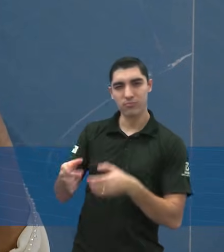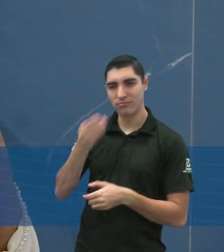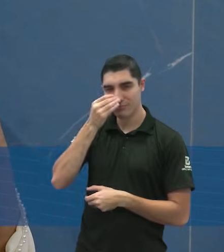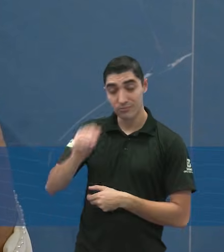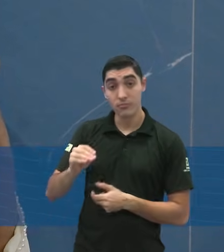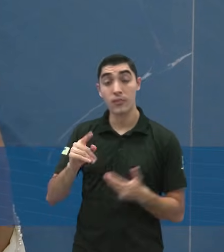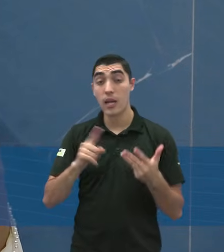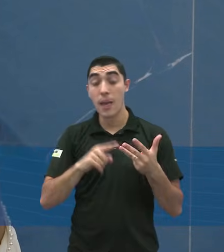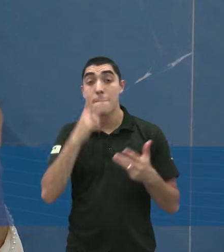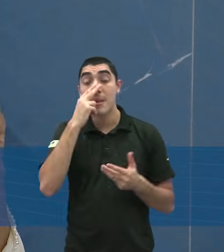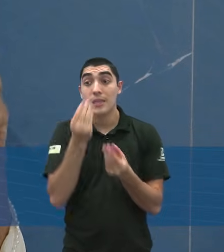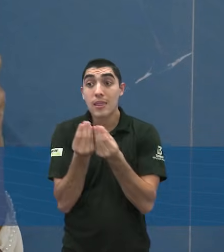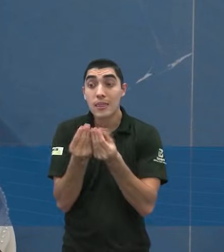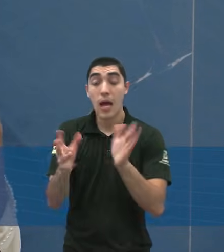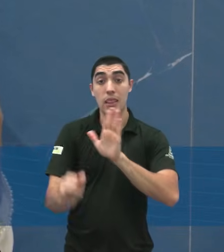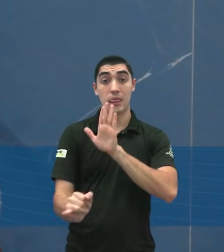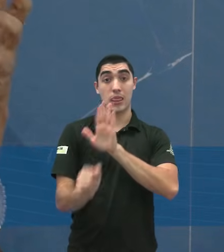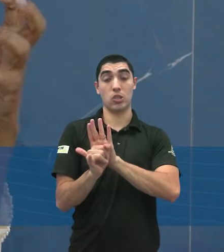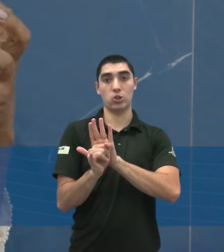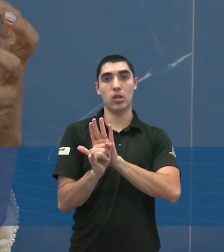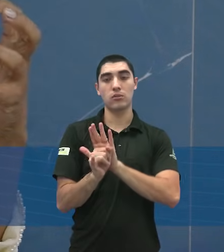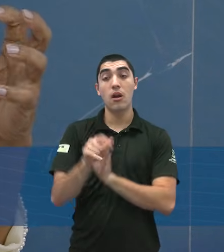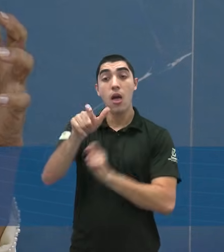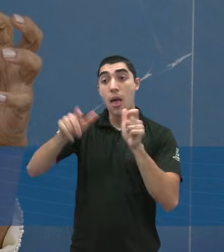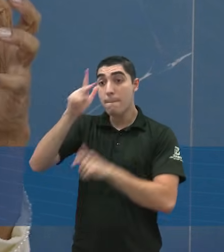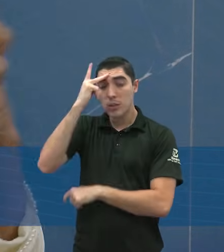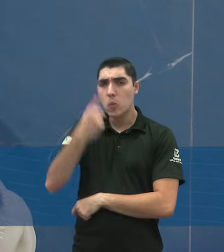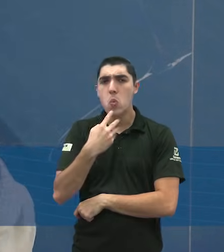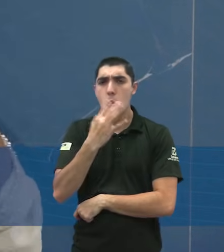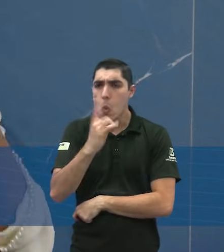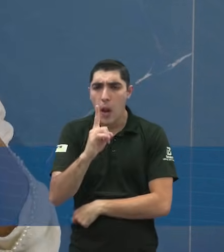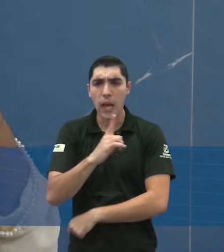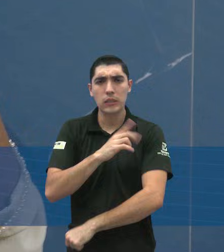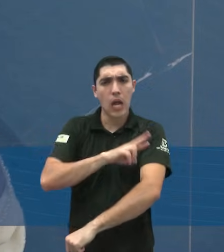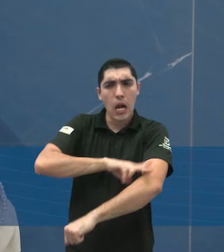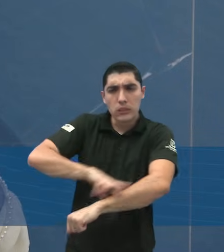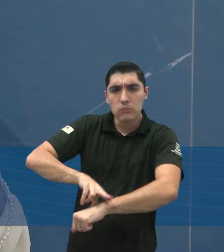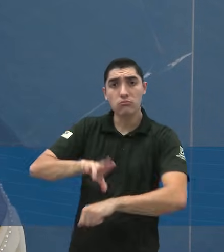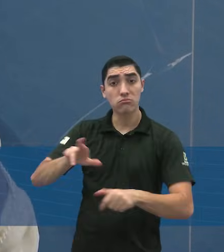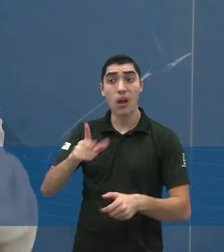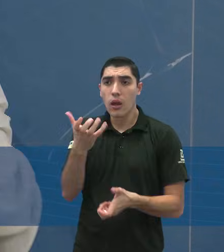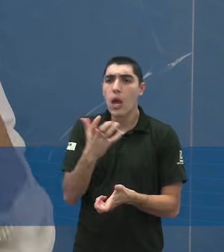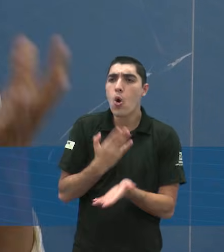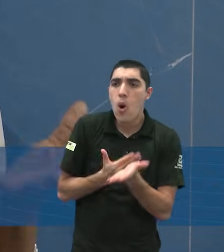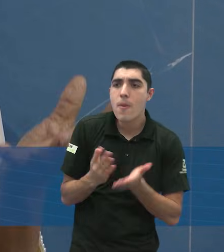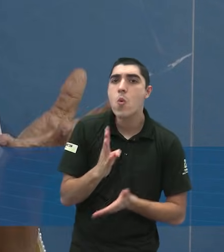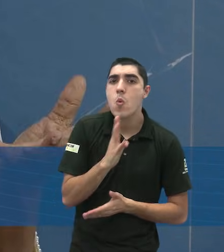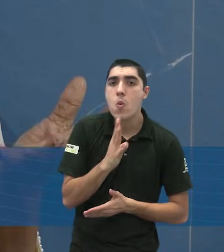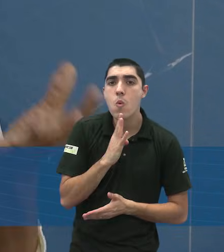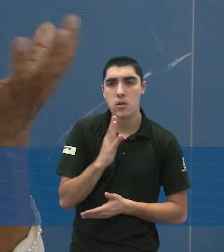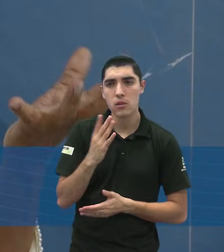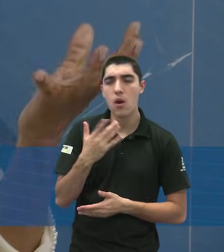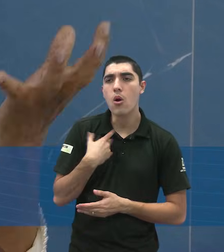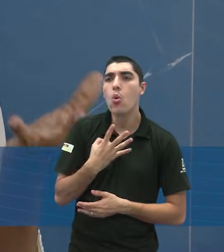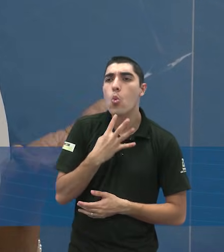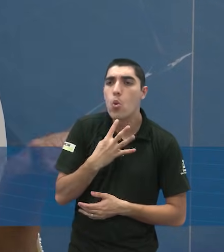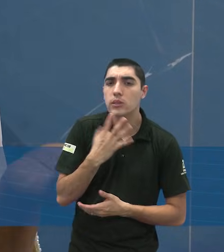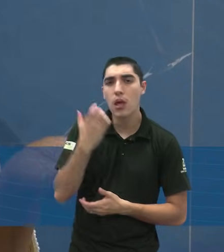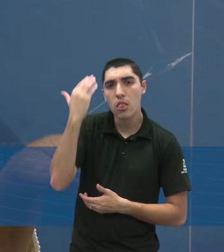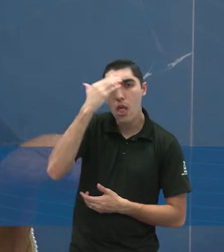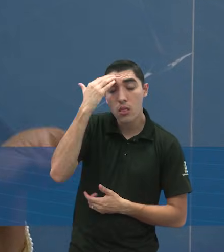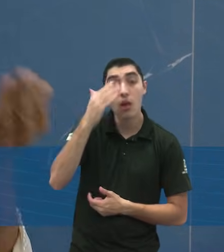primeiro, identitária. Eu acho que, para quem não está racializado ainda, está começando, ou quer entender, eu mesmo, para a população não